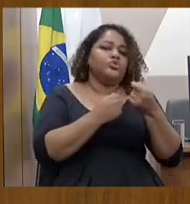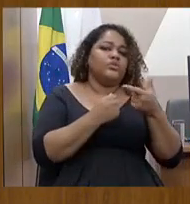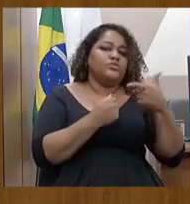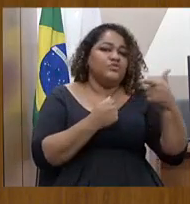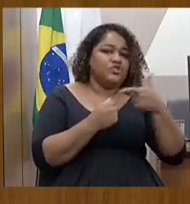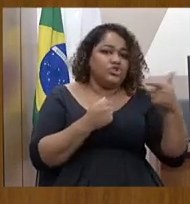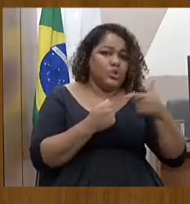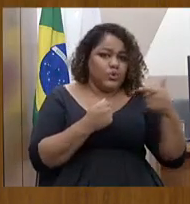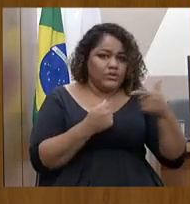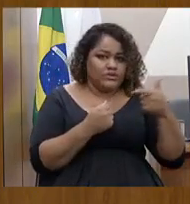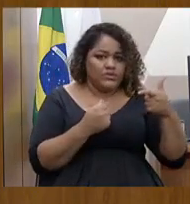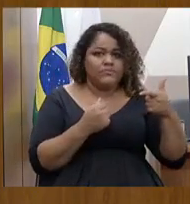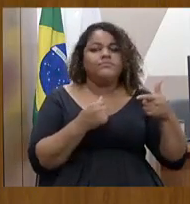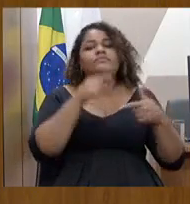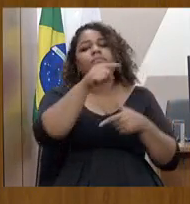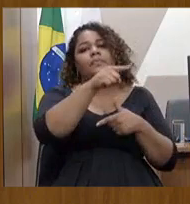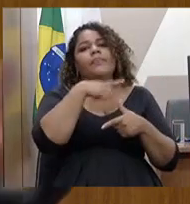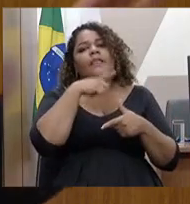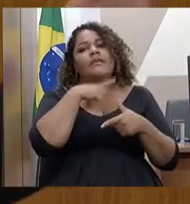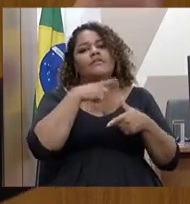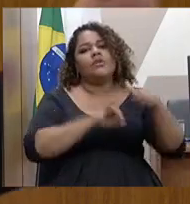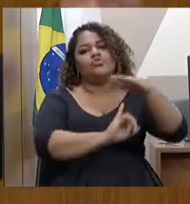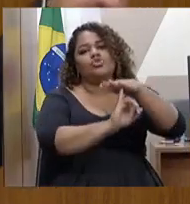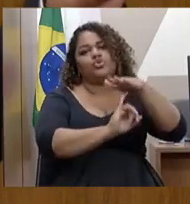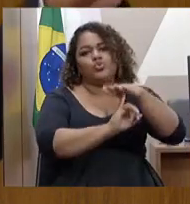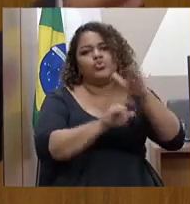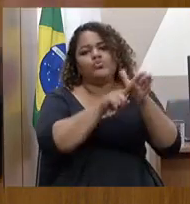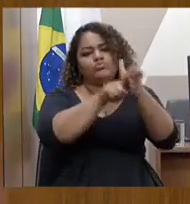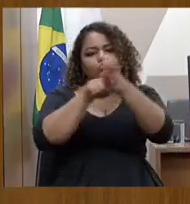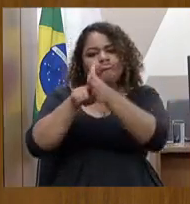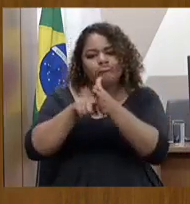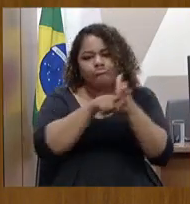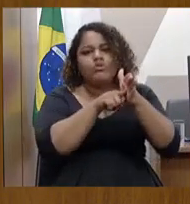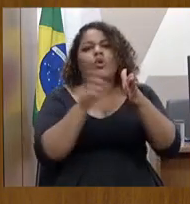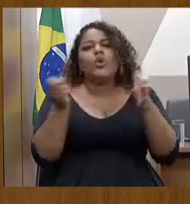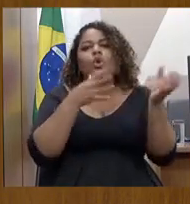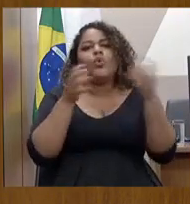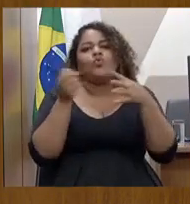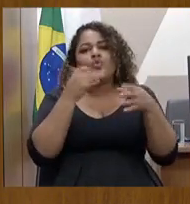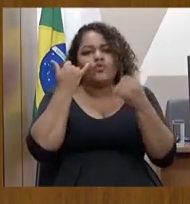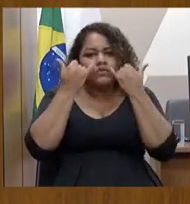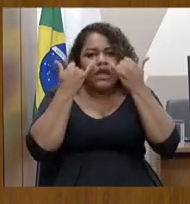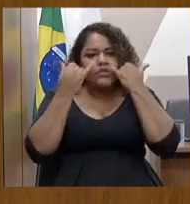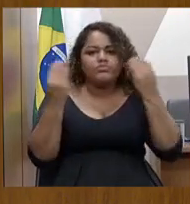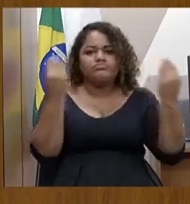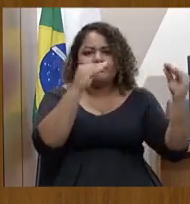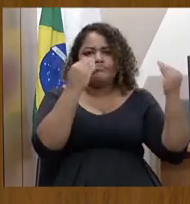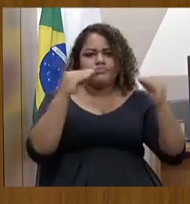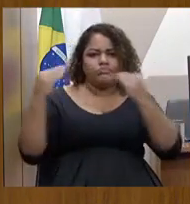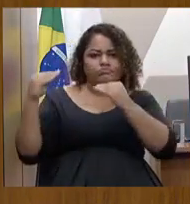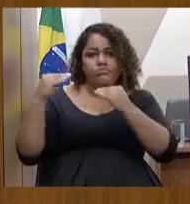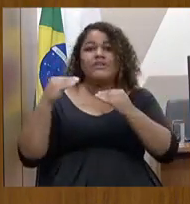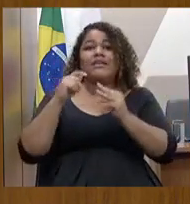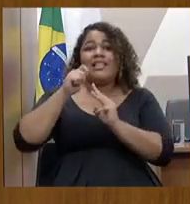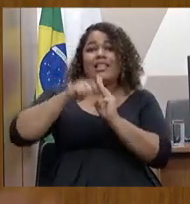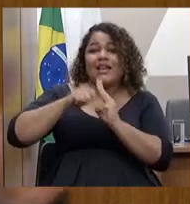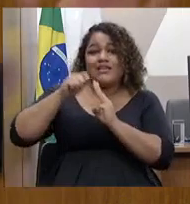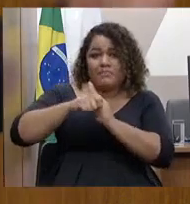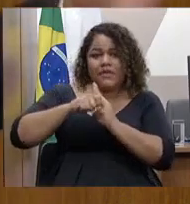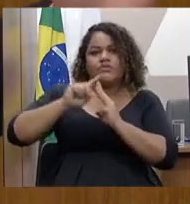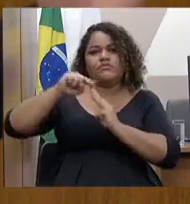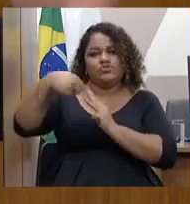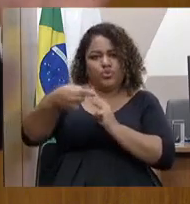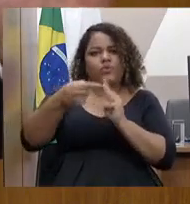desses dados trimestralmente então nós temos até o final de 2022 e ali nós